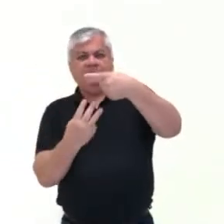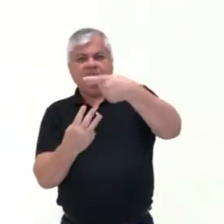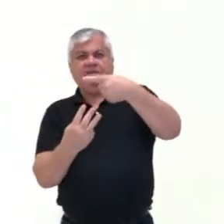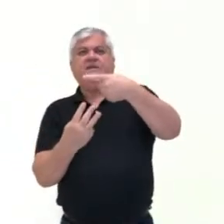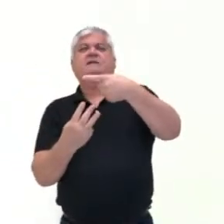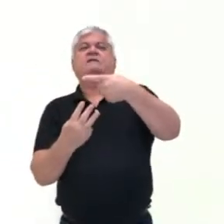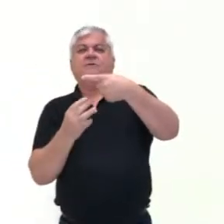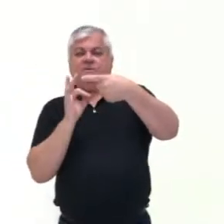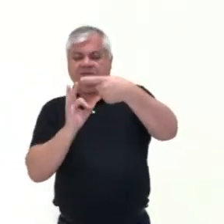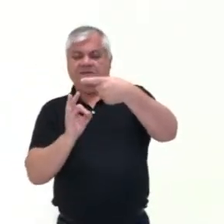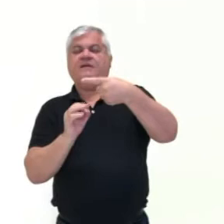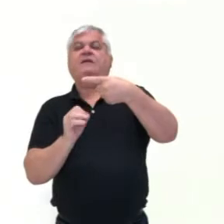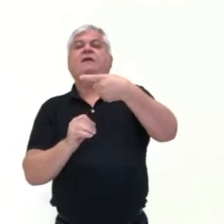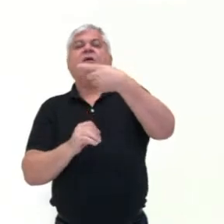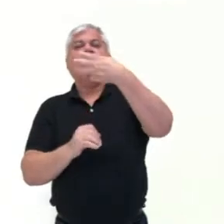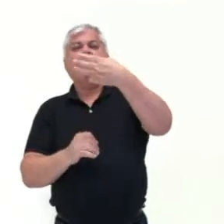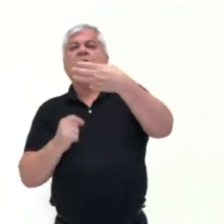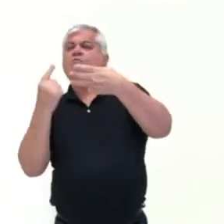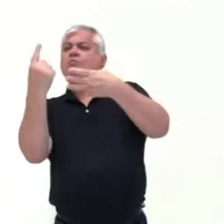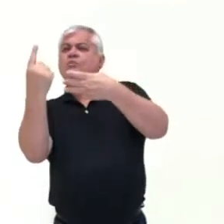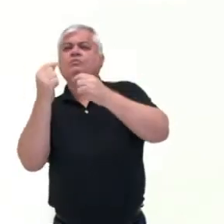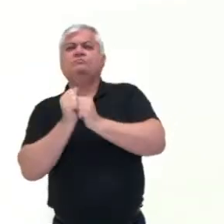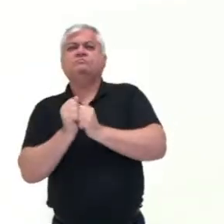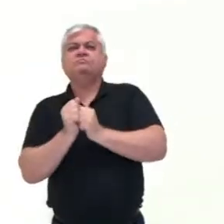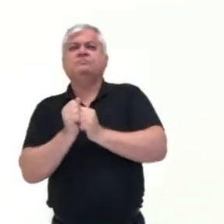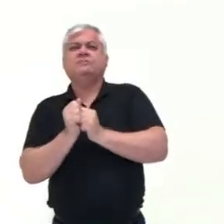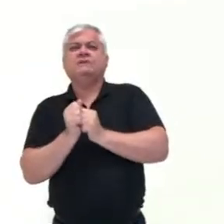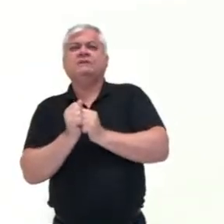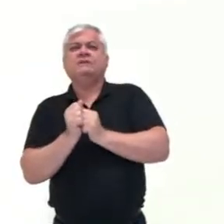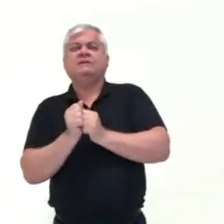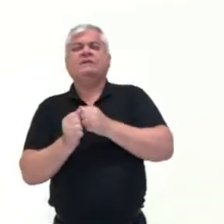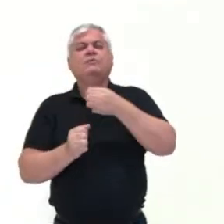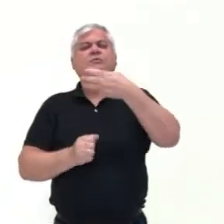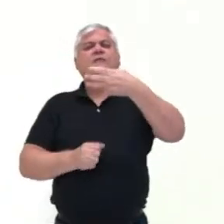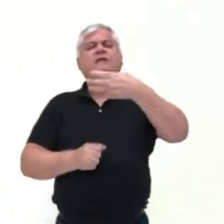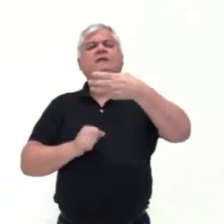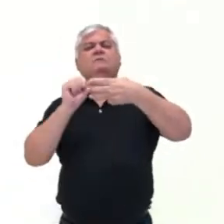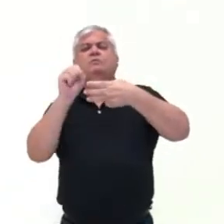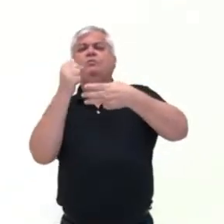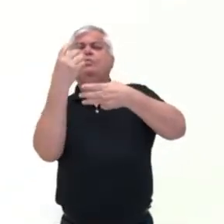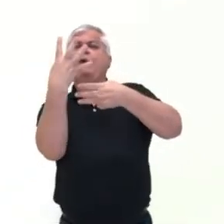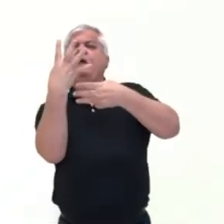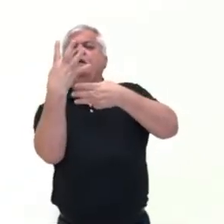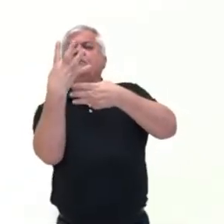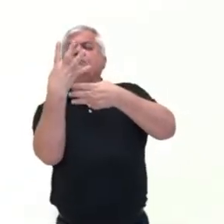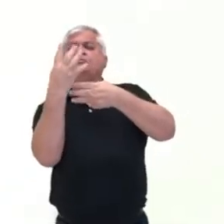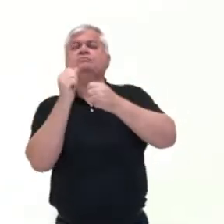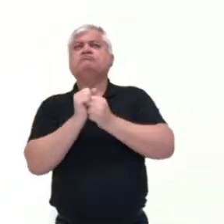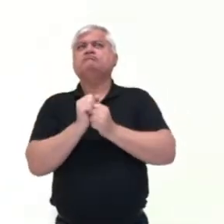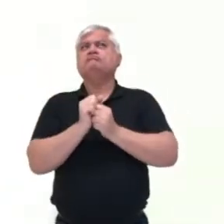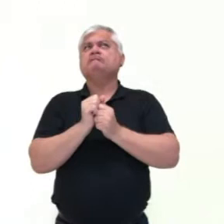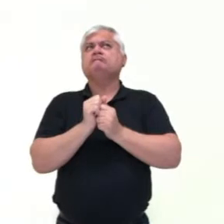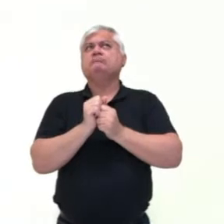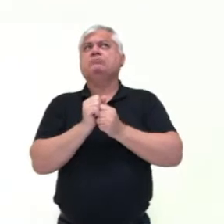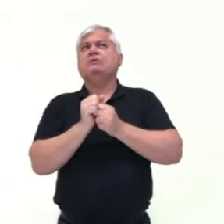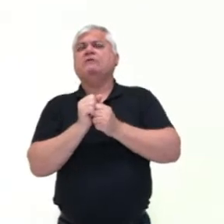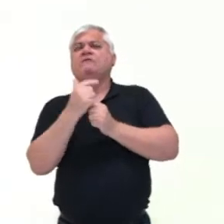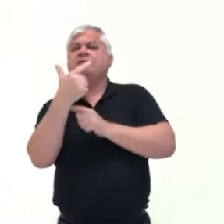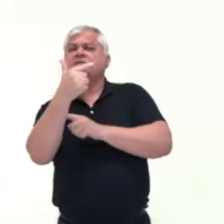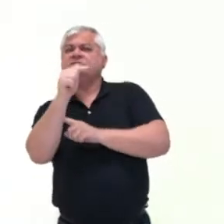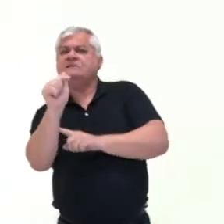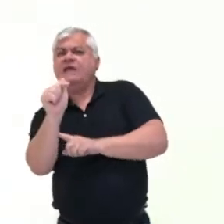4 vezes, dá 1. 3 elevado na 4, 3 vezes 3, 9. 9 vezes 3,